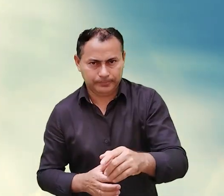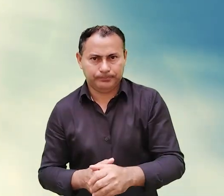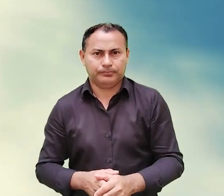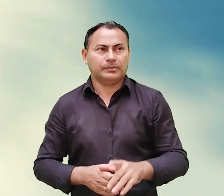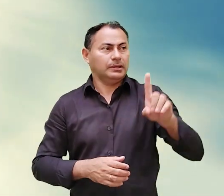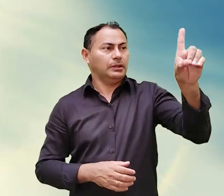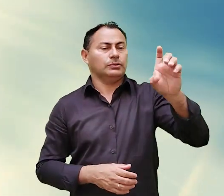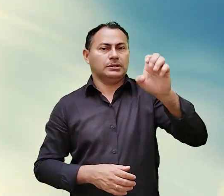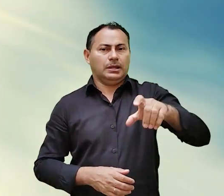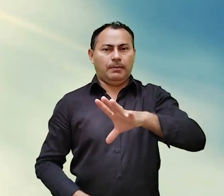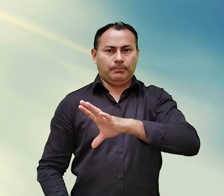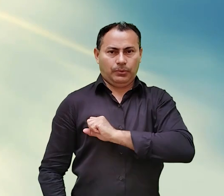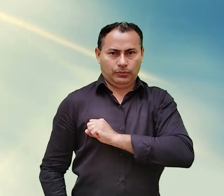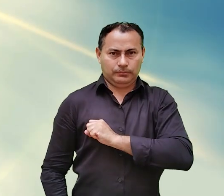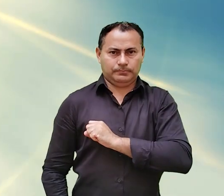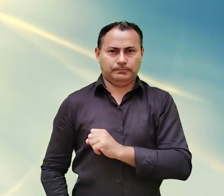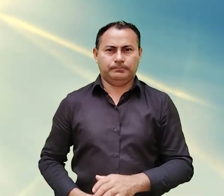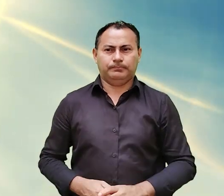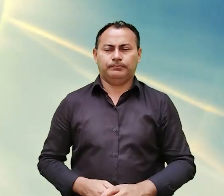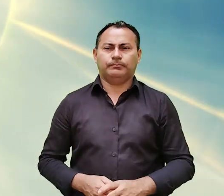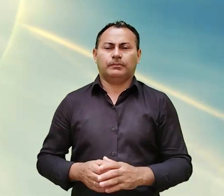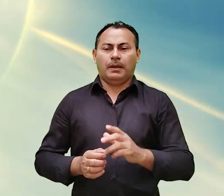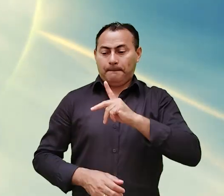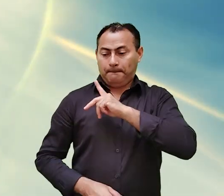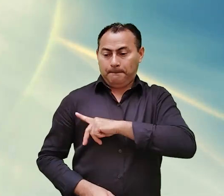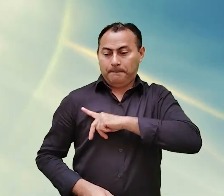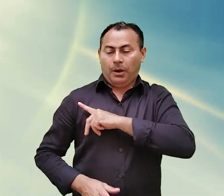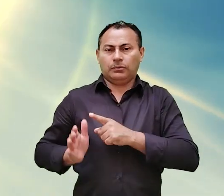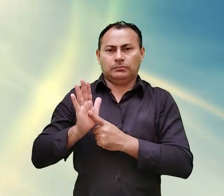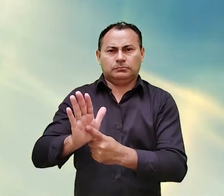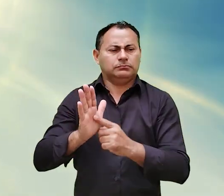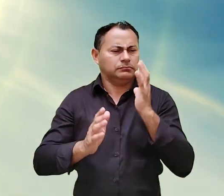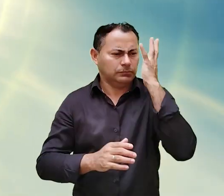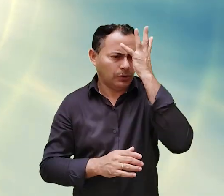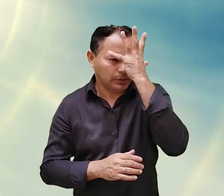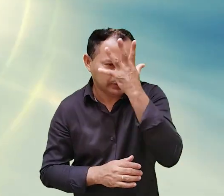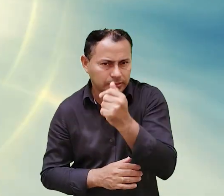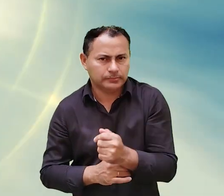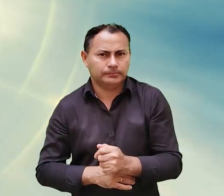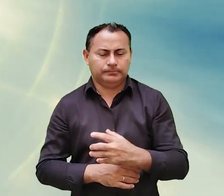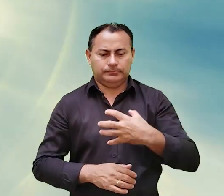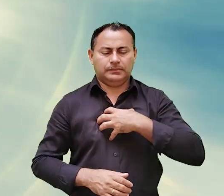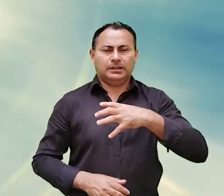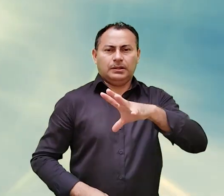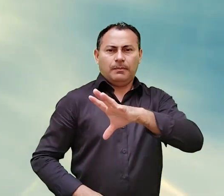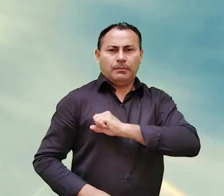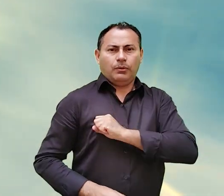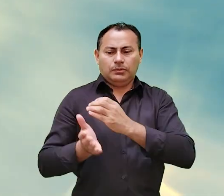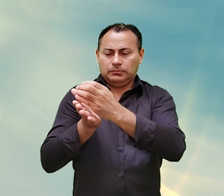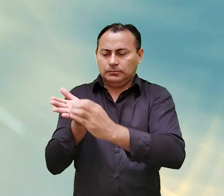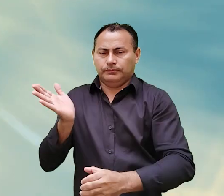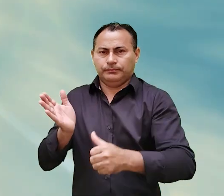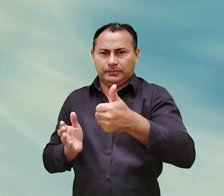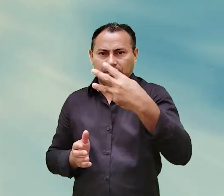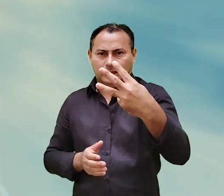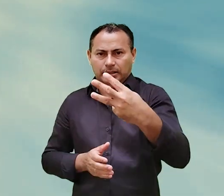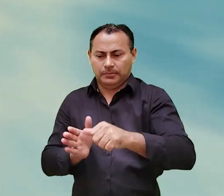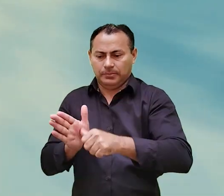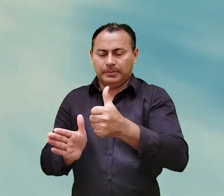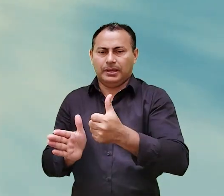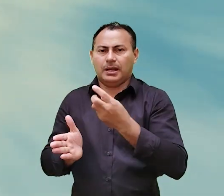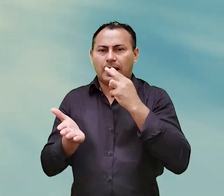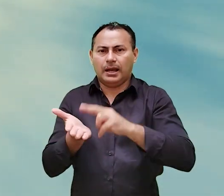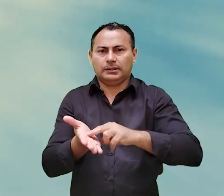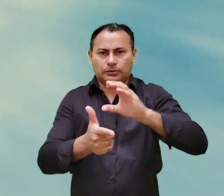é, e Deus é amor. Paulo dá uma perspectiva muito bonita sobre esse tipo de amor no capítulo 13